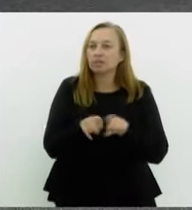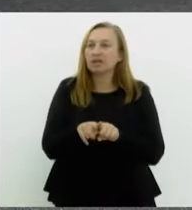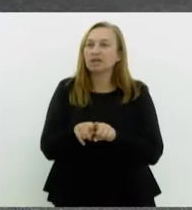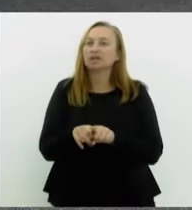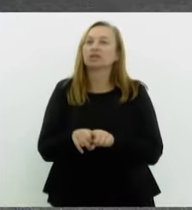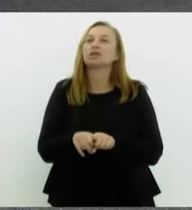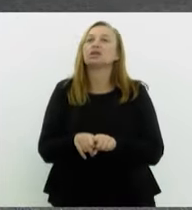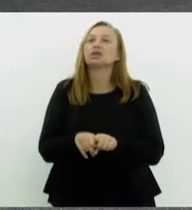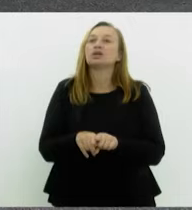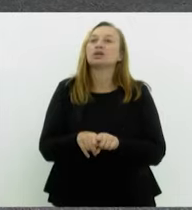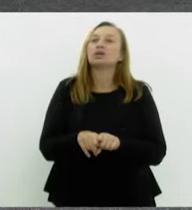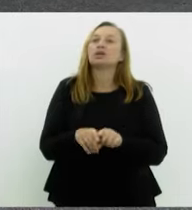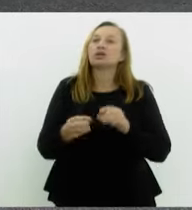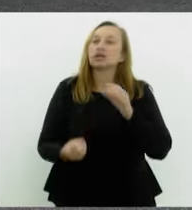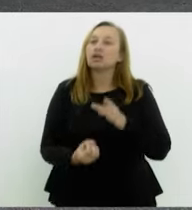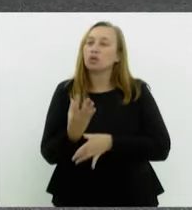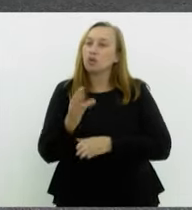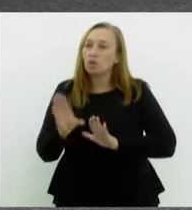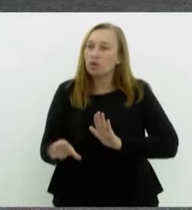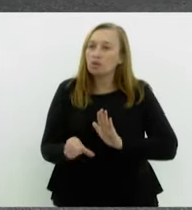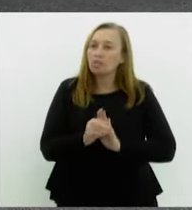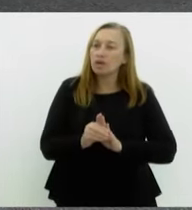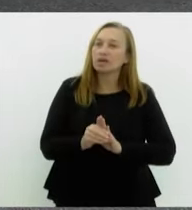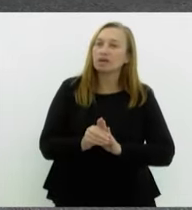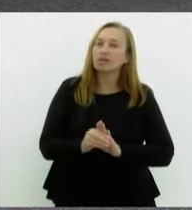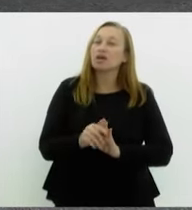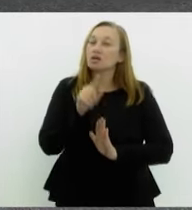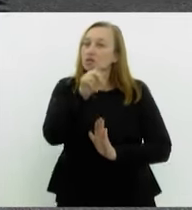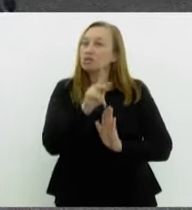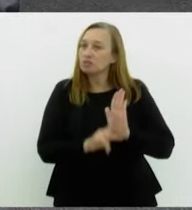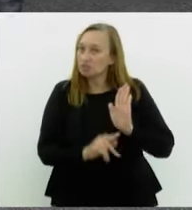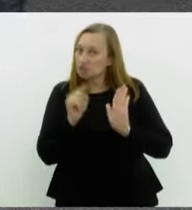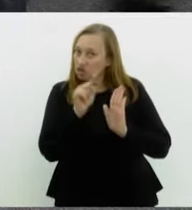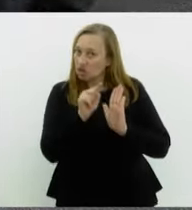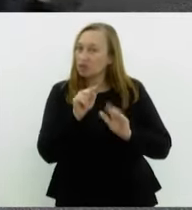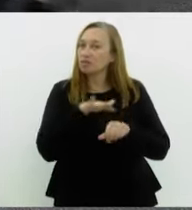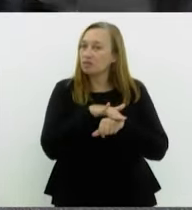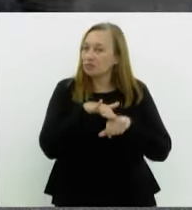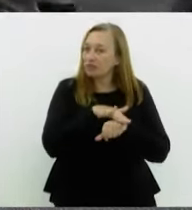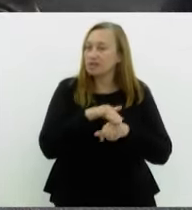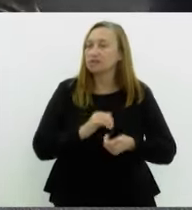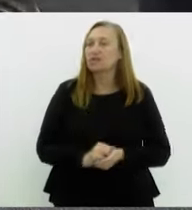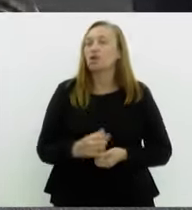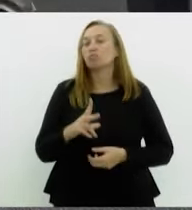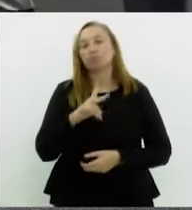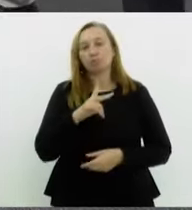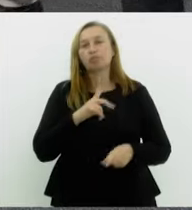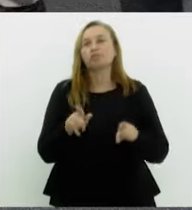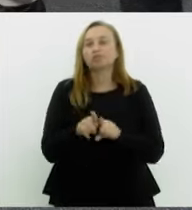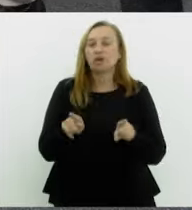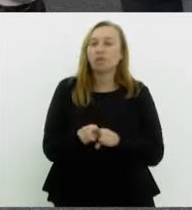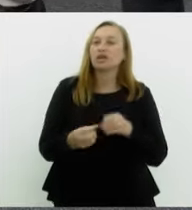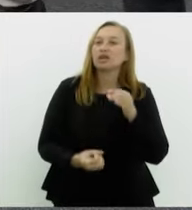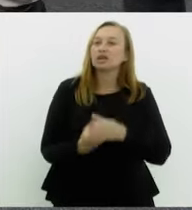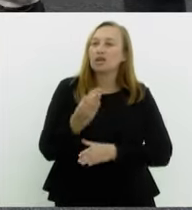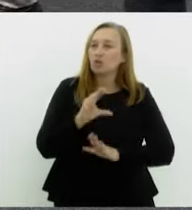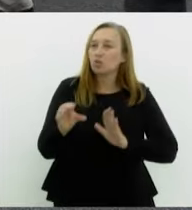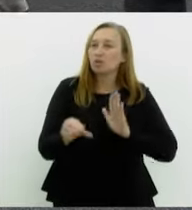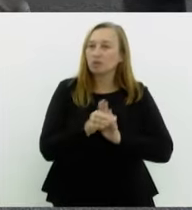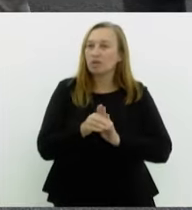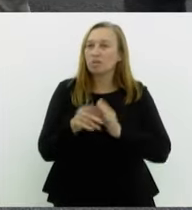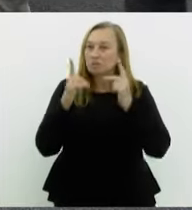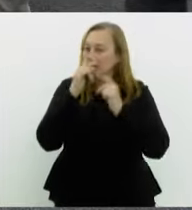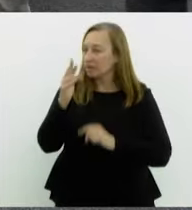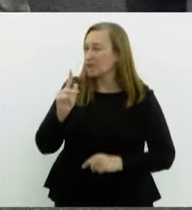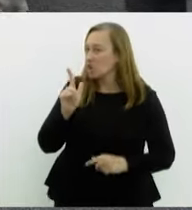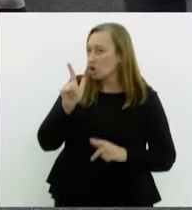Rosenberg Reis, que fez uma emenda, sobre esse projeto que a gente estava conversando. Eu próprio também fiz uma emenda parecida com a